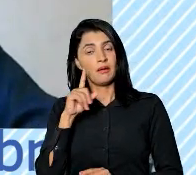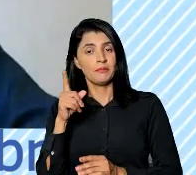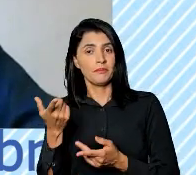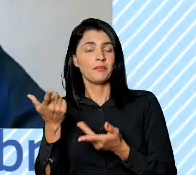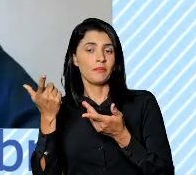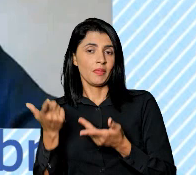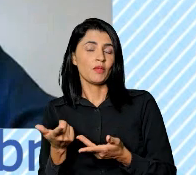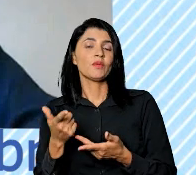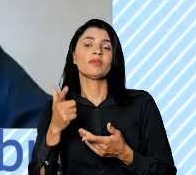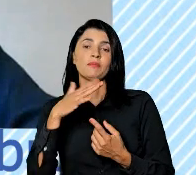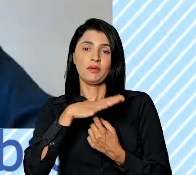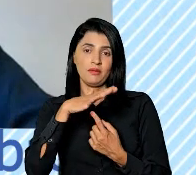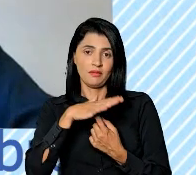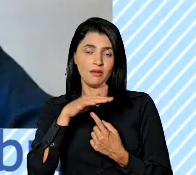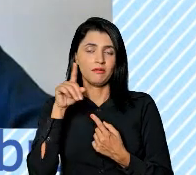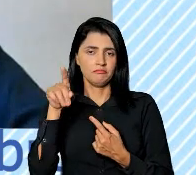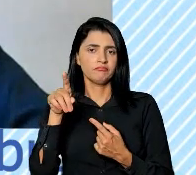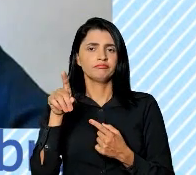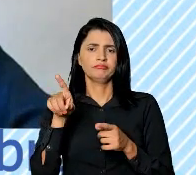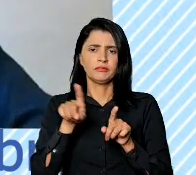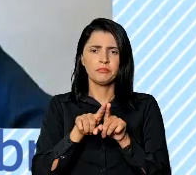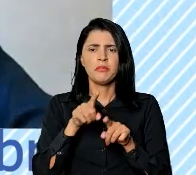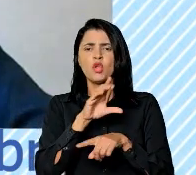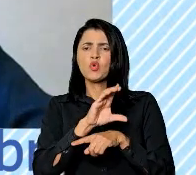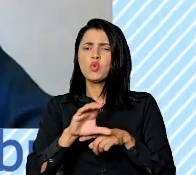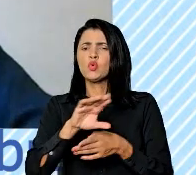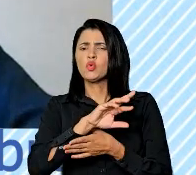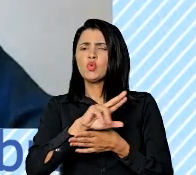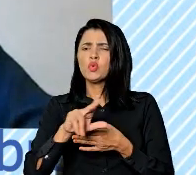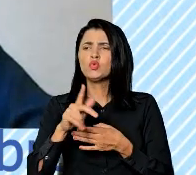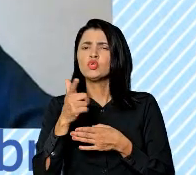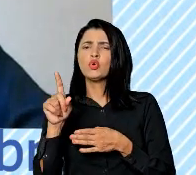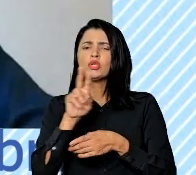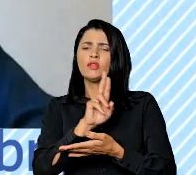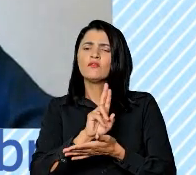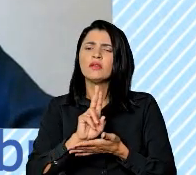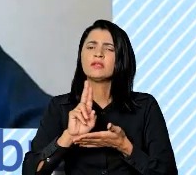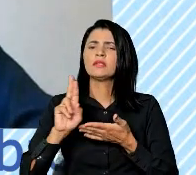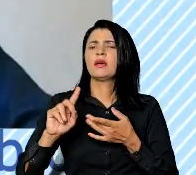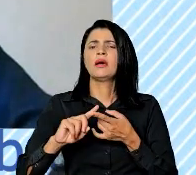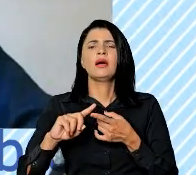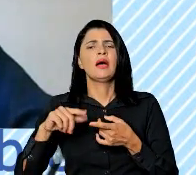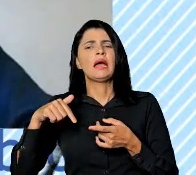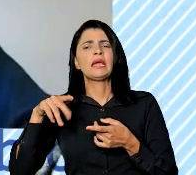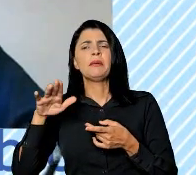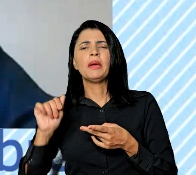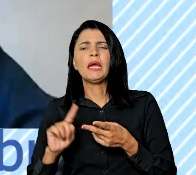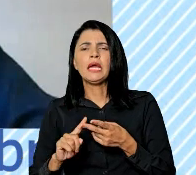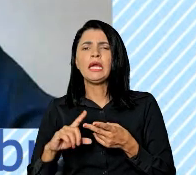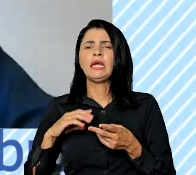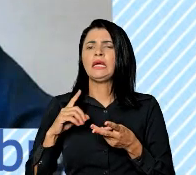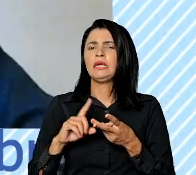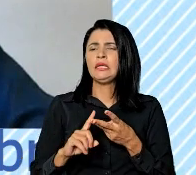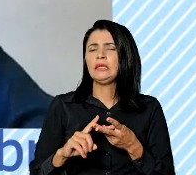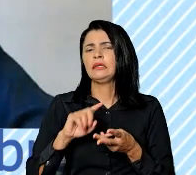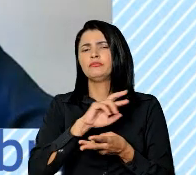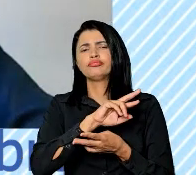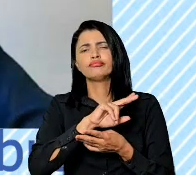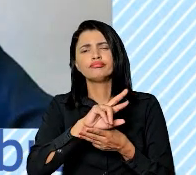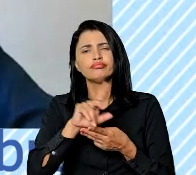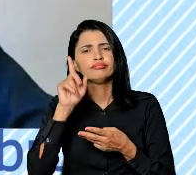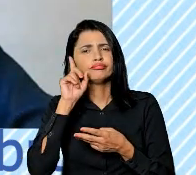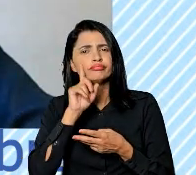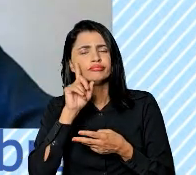de intercâmbios e cursos nas universidades de Quebec, na Harvard, na Colômbia e